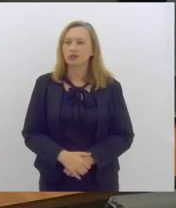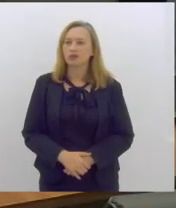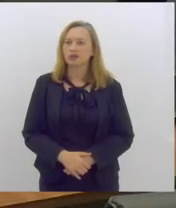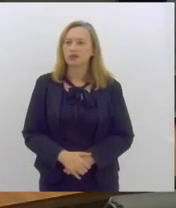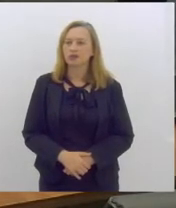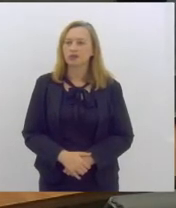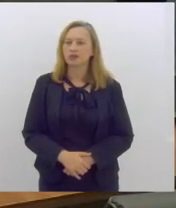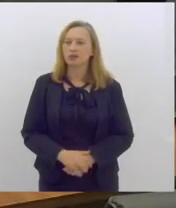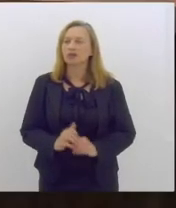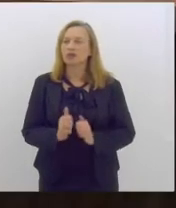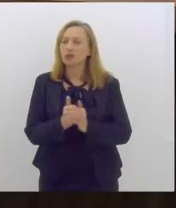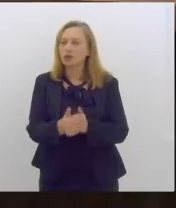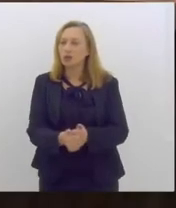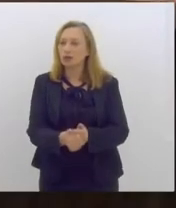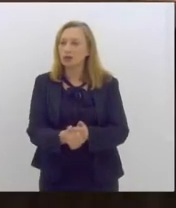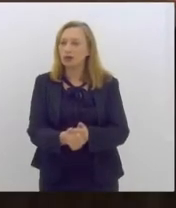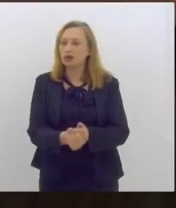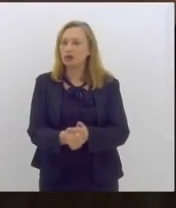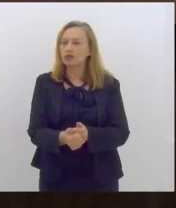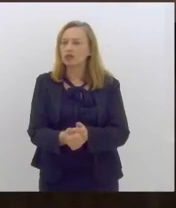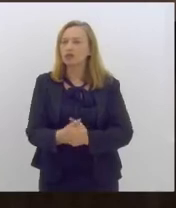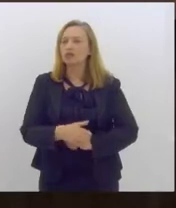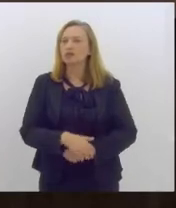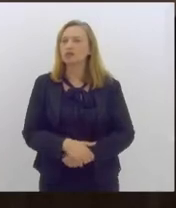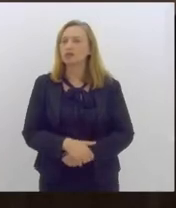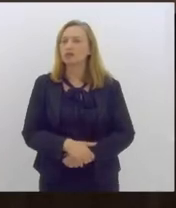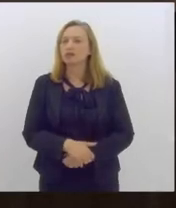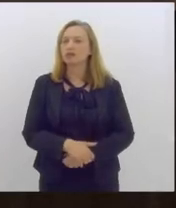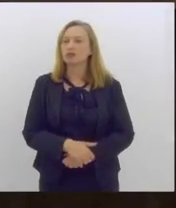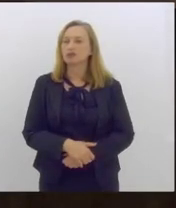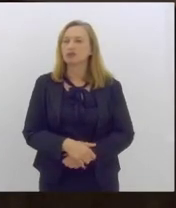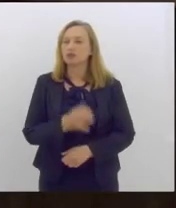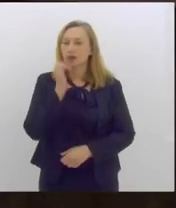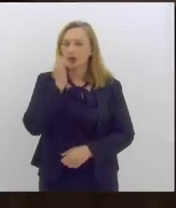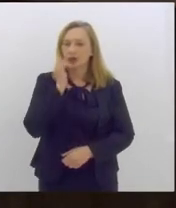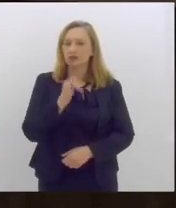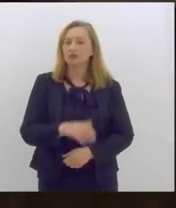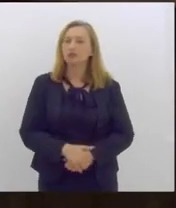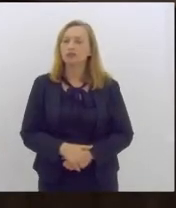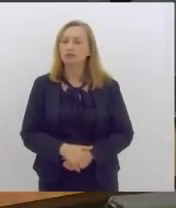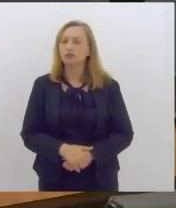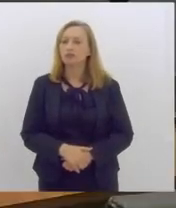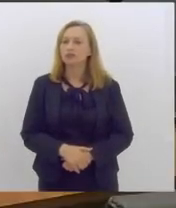quem acompanha o parecer e do relator